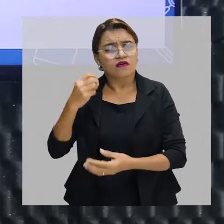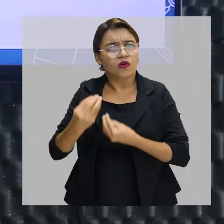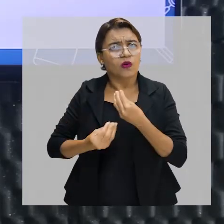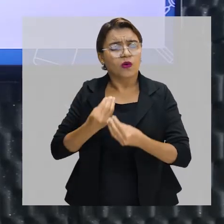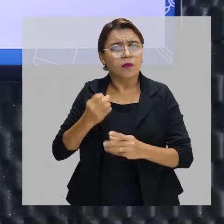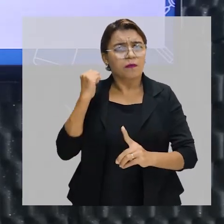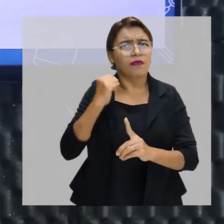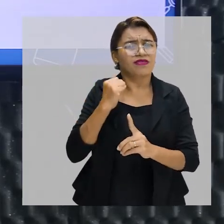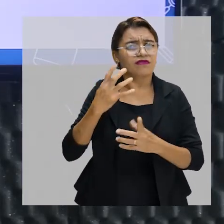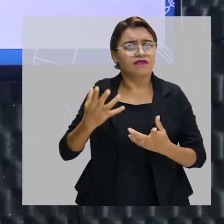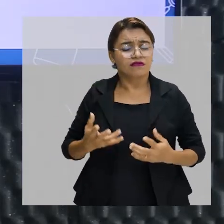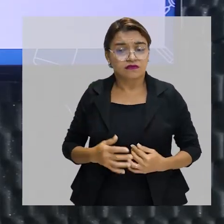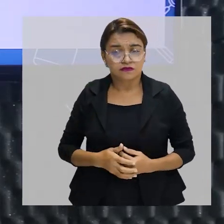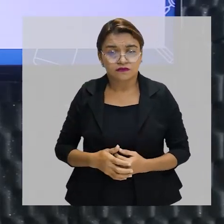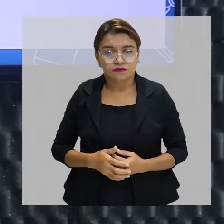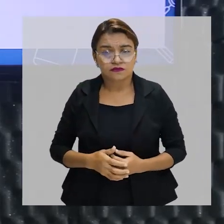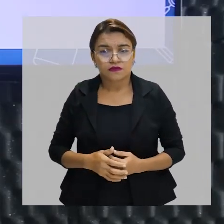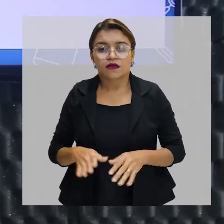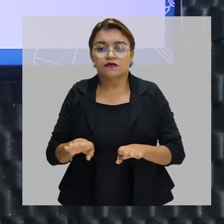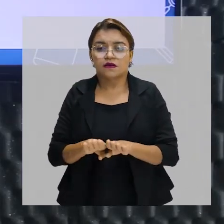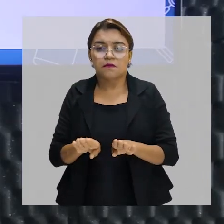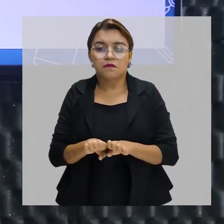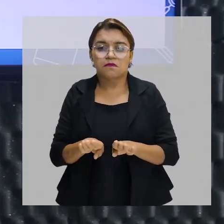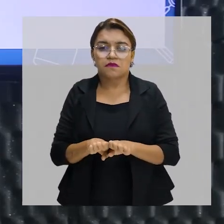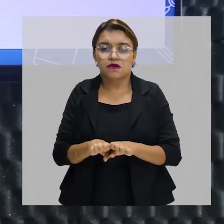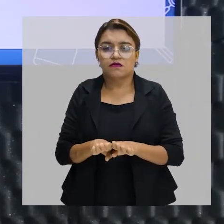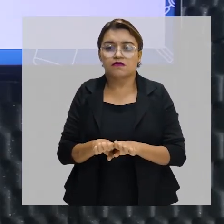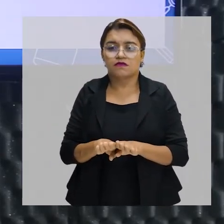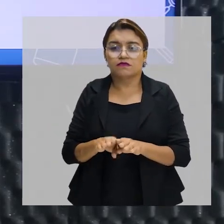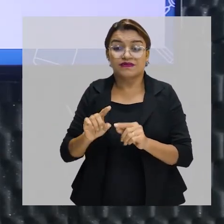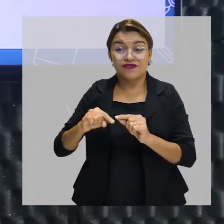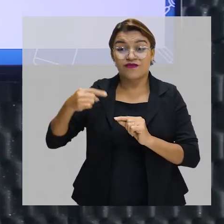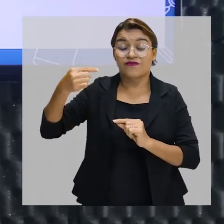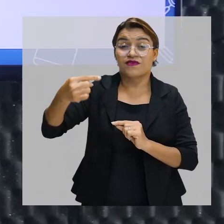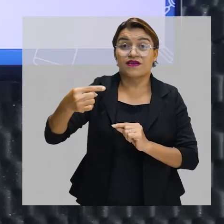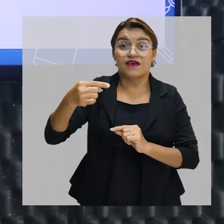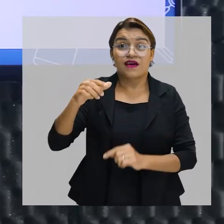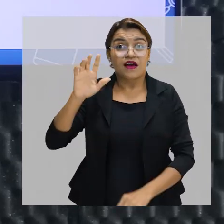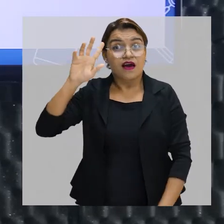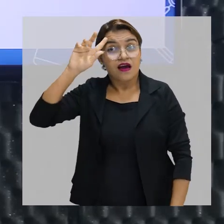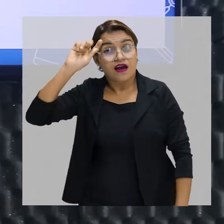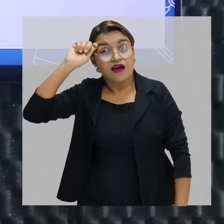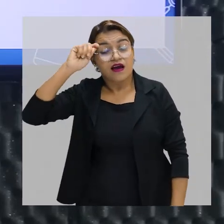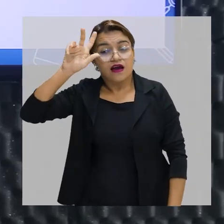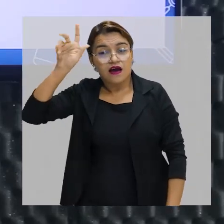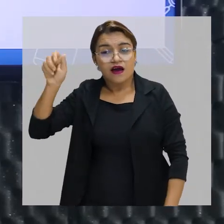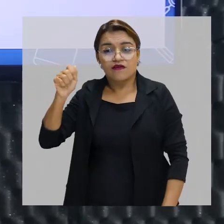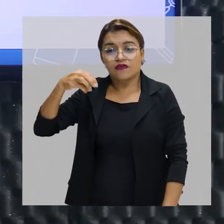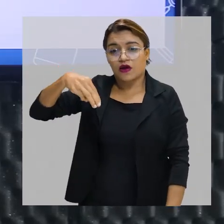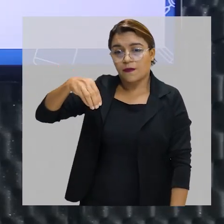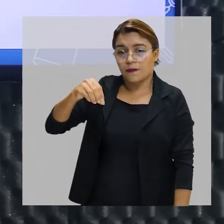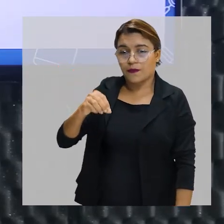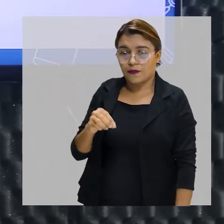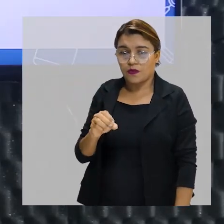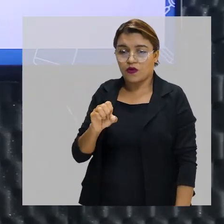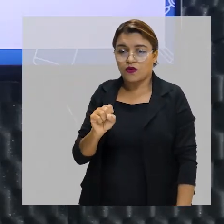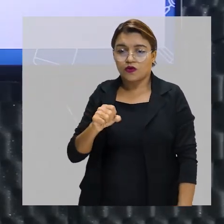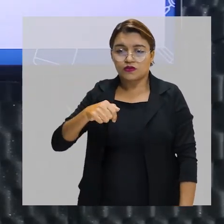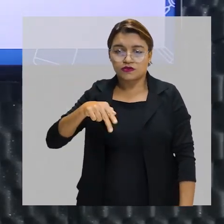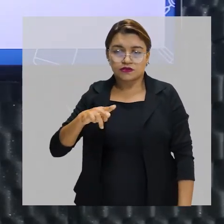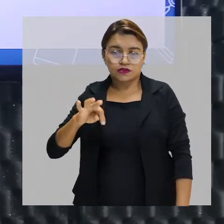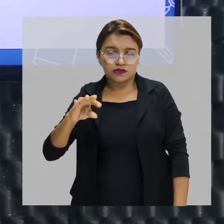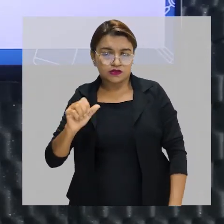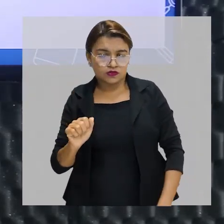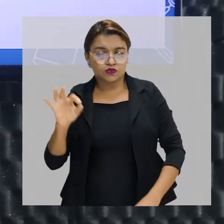contraditório. Além desta África dos mosquitos e feitiços sentinelas.